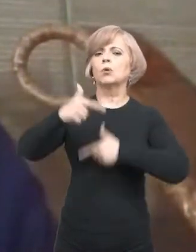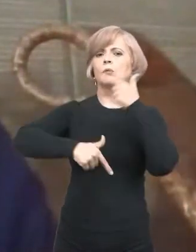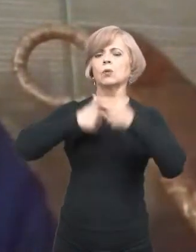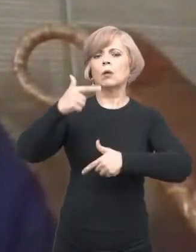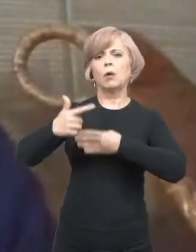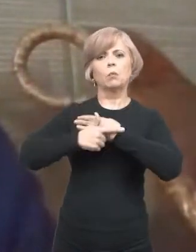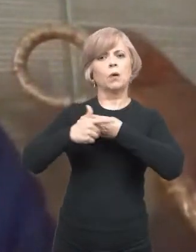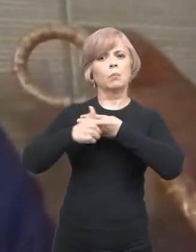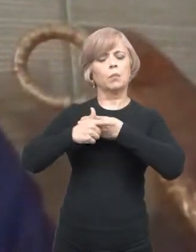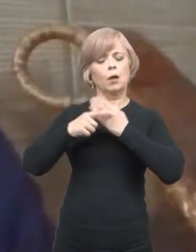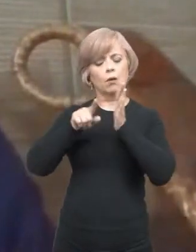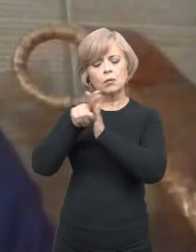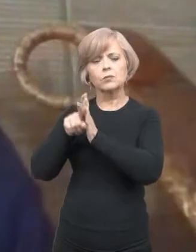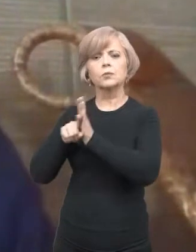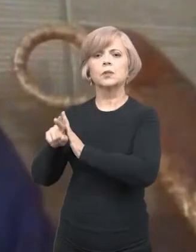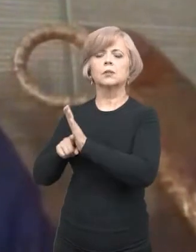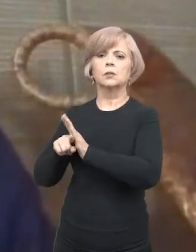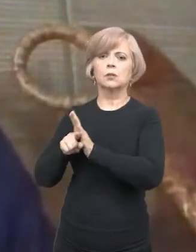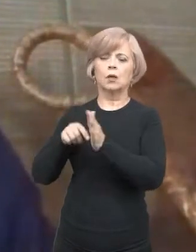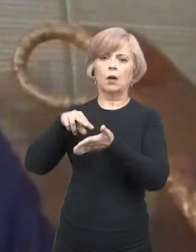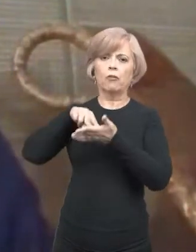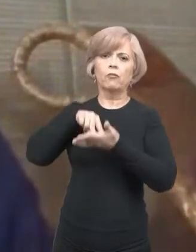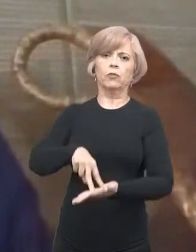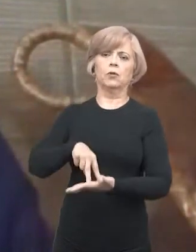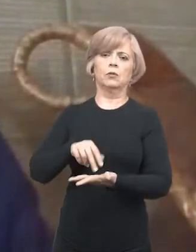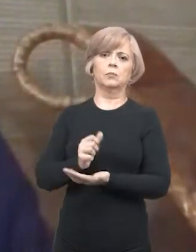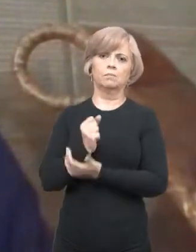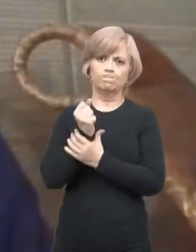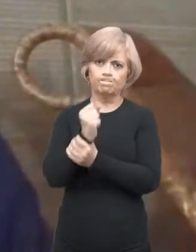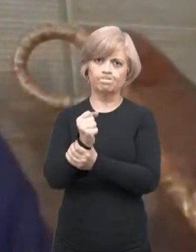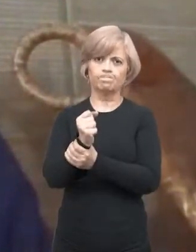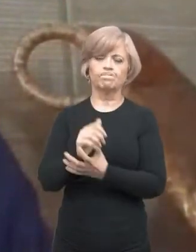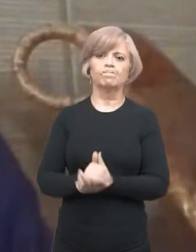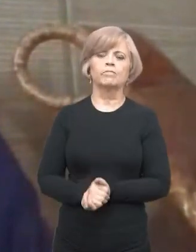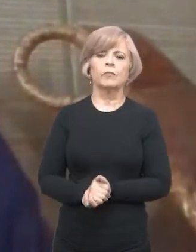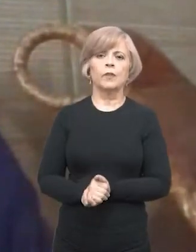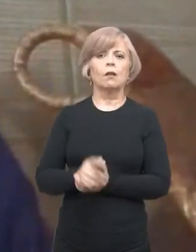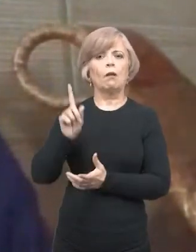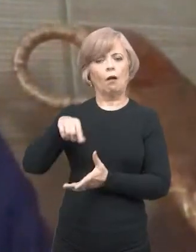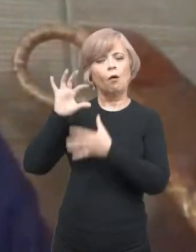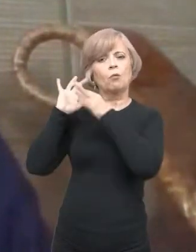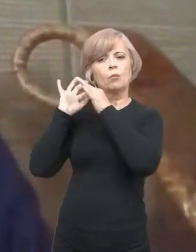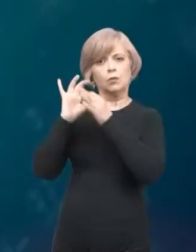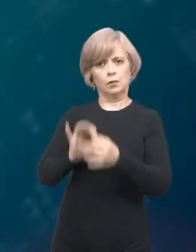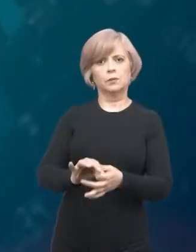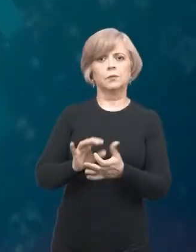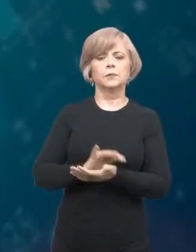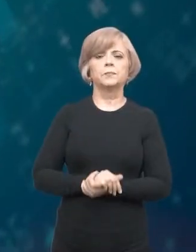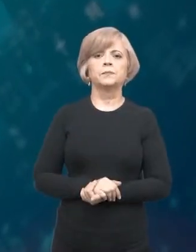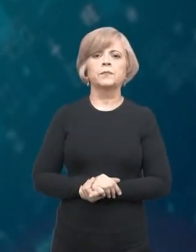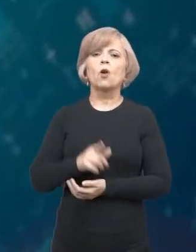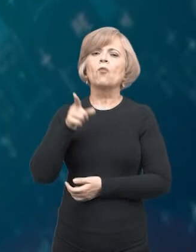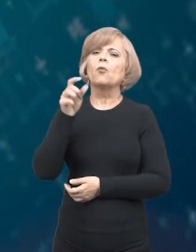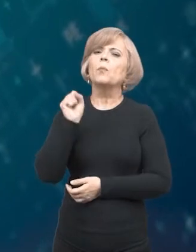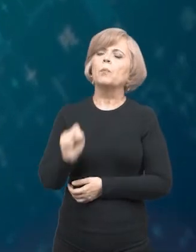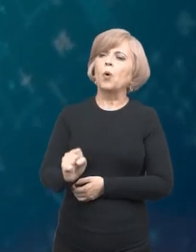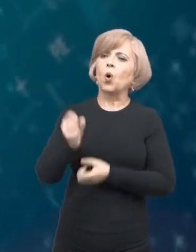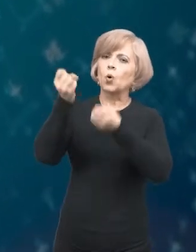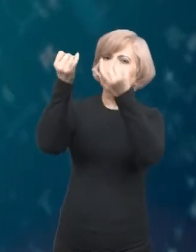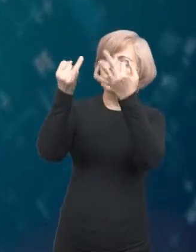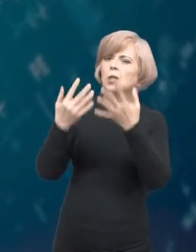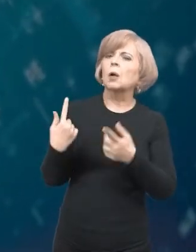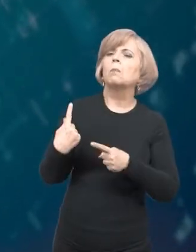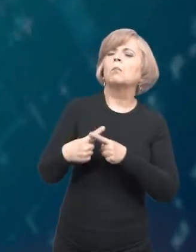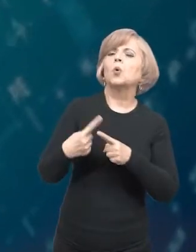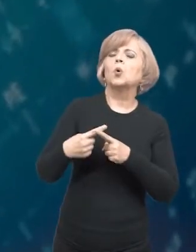e a sua função investigatória infirmada. É esse o contexto que está em jogo. O senhor pode nos explicar por que